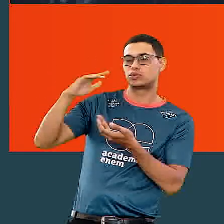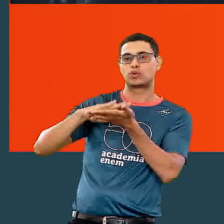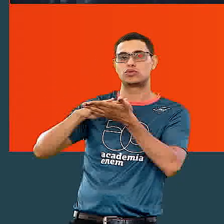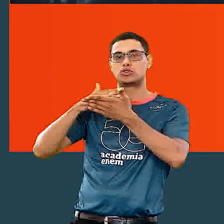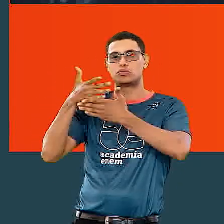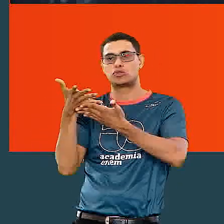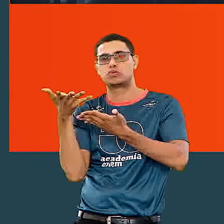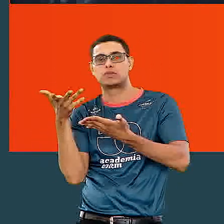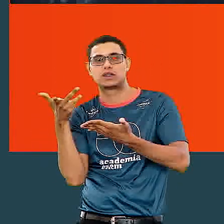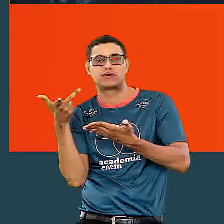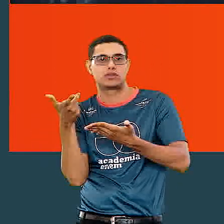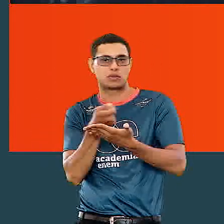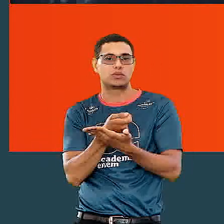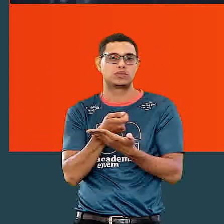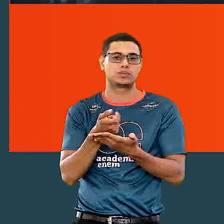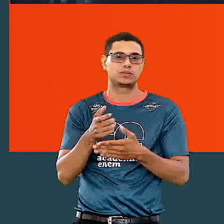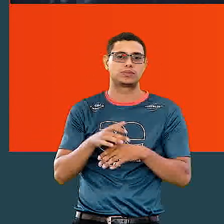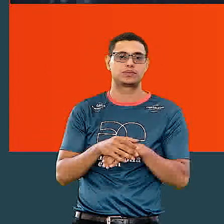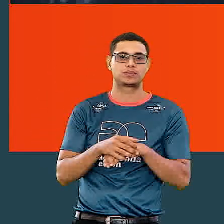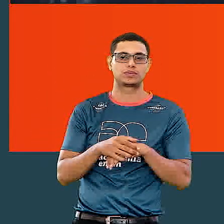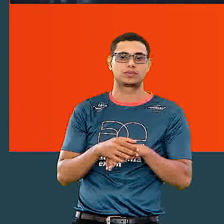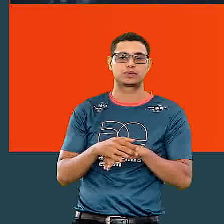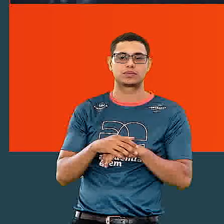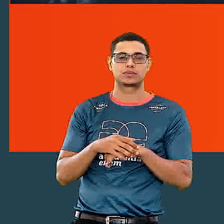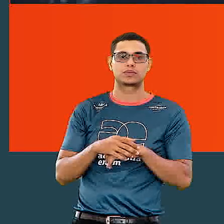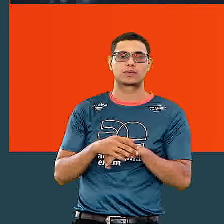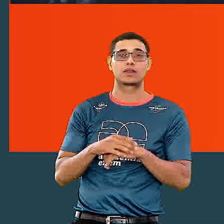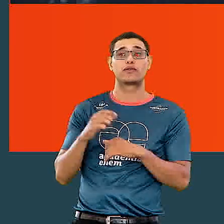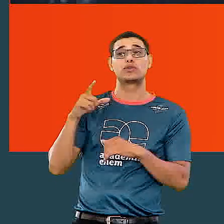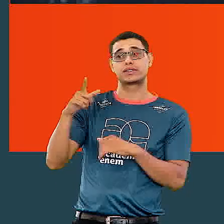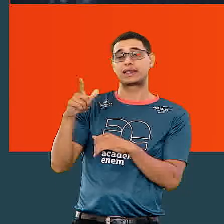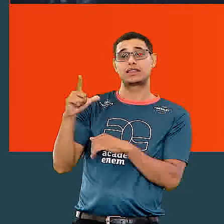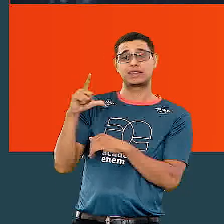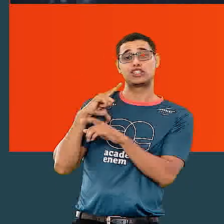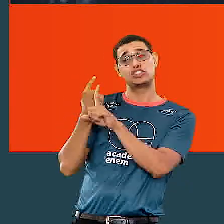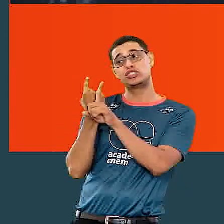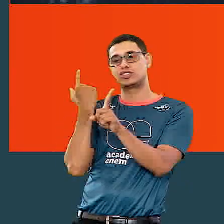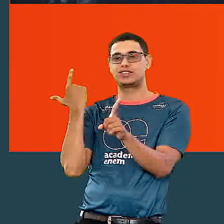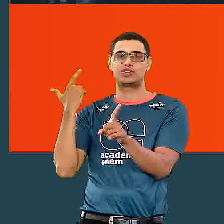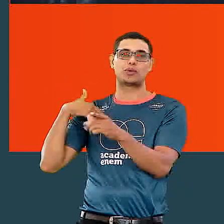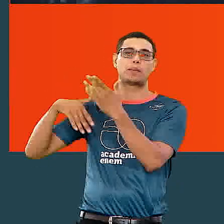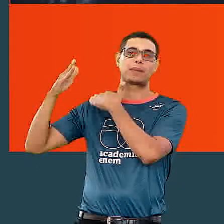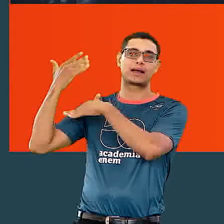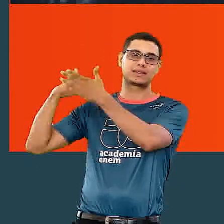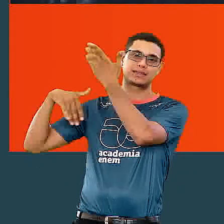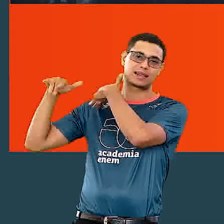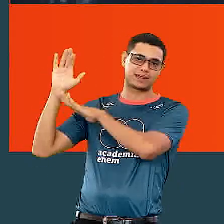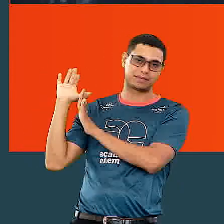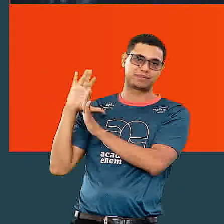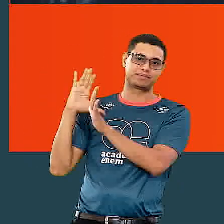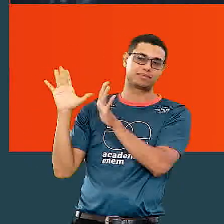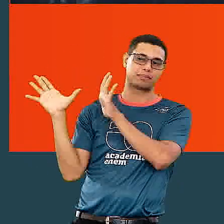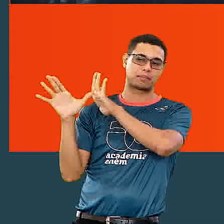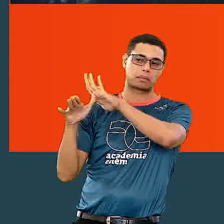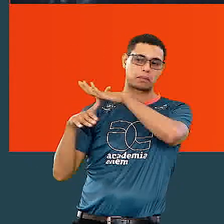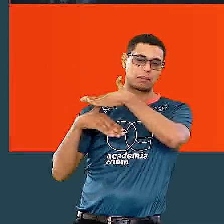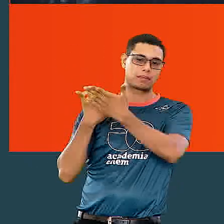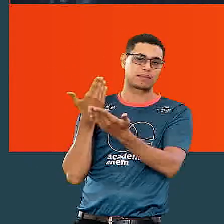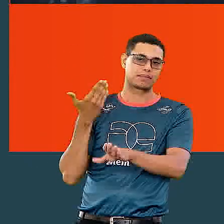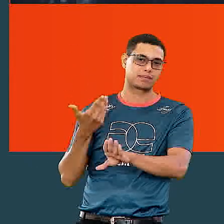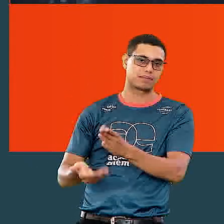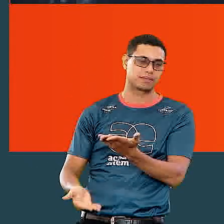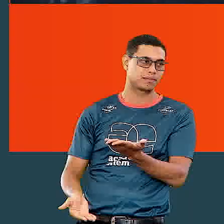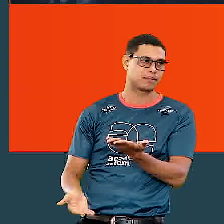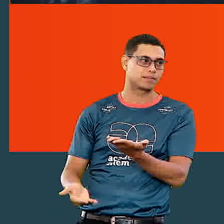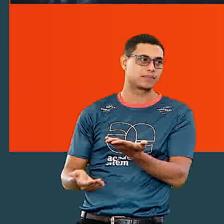geração, 4K e tal. Você tinha um notebook, última geração, 4K. Você, agora